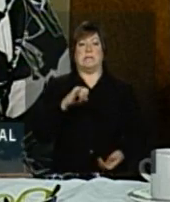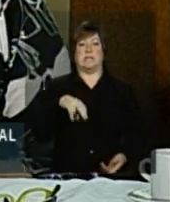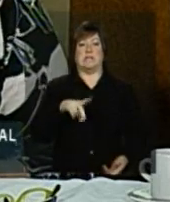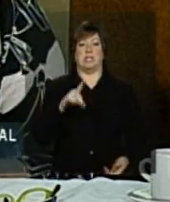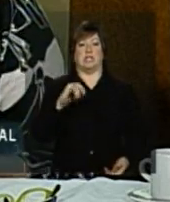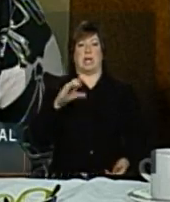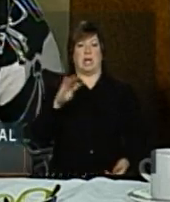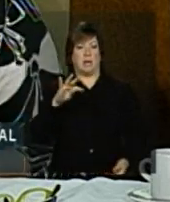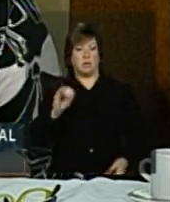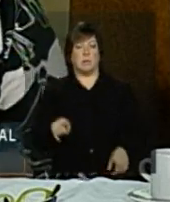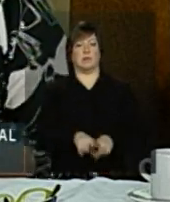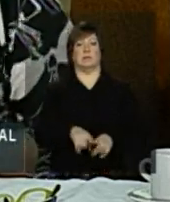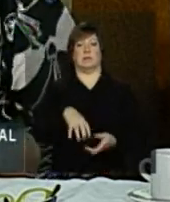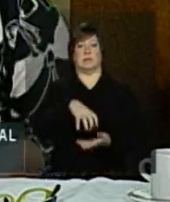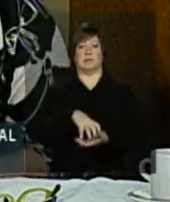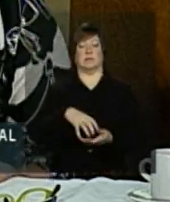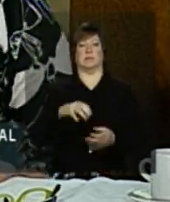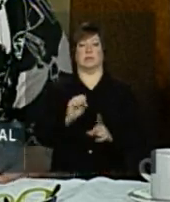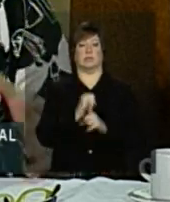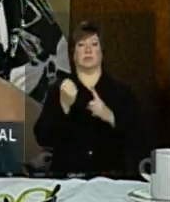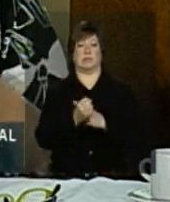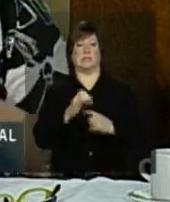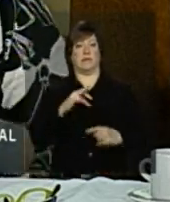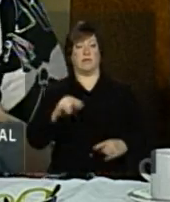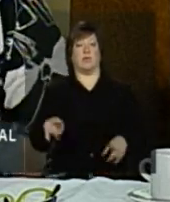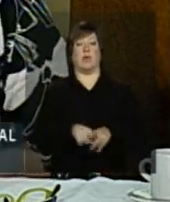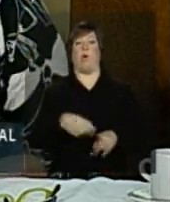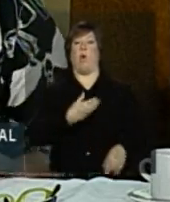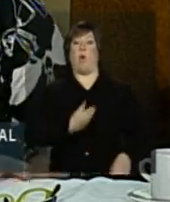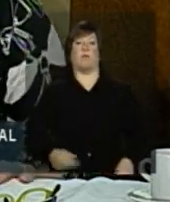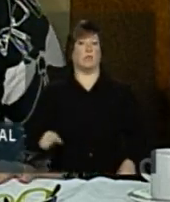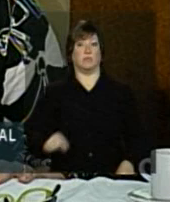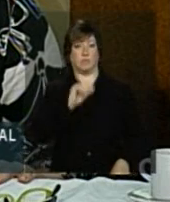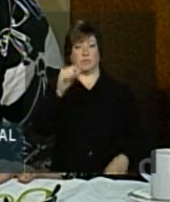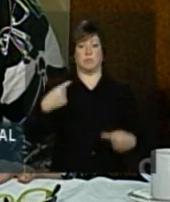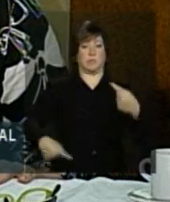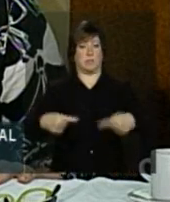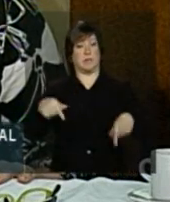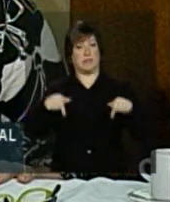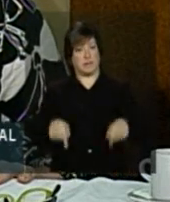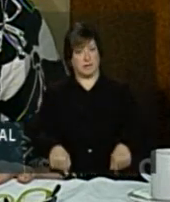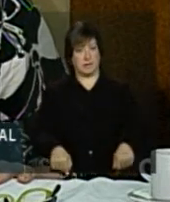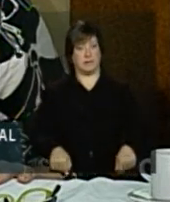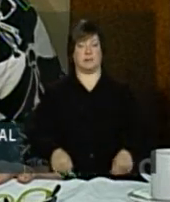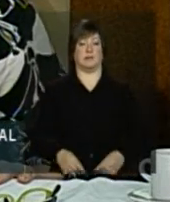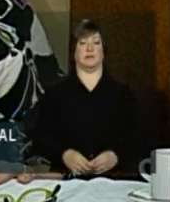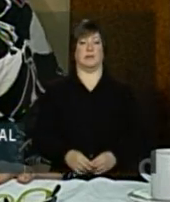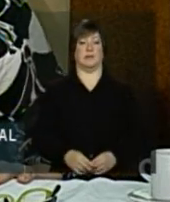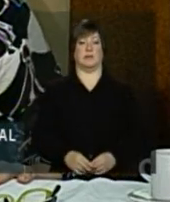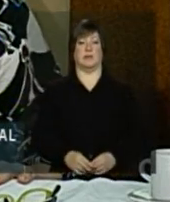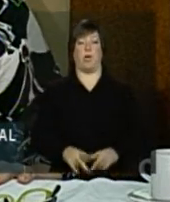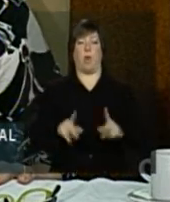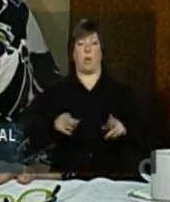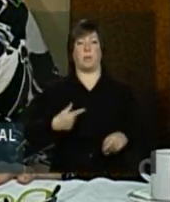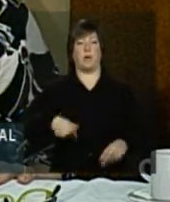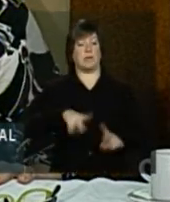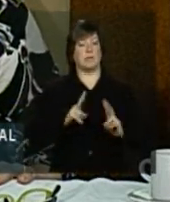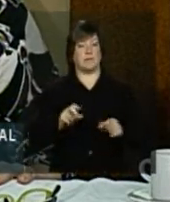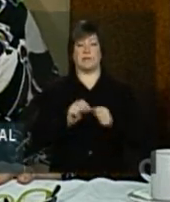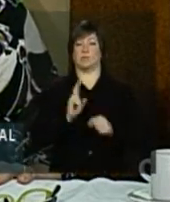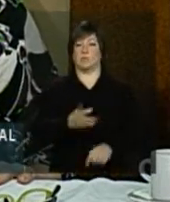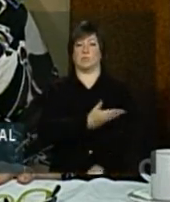civil que também tem experiência além dos governos a gente tá fazendo esse debate aqui de forma como a gente sempre faz